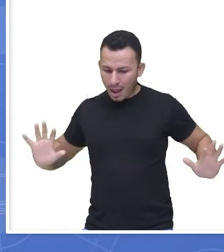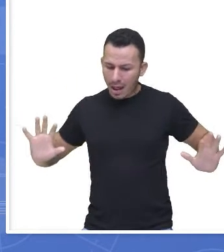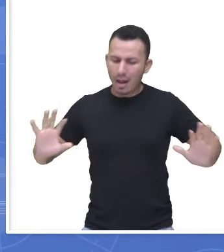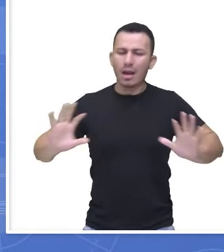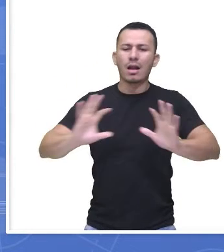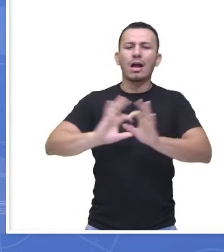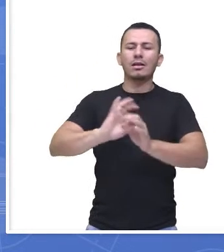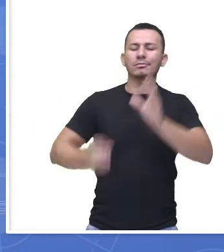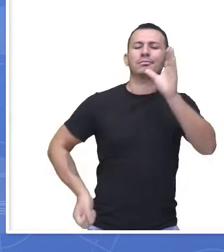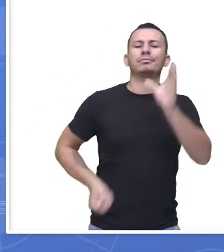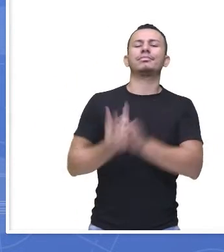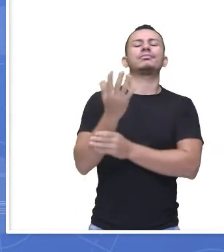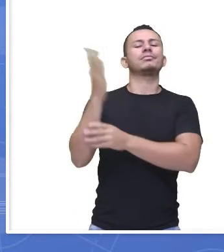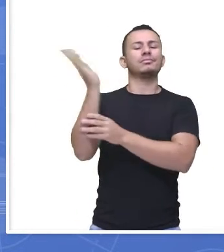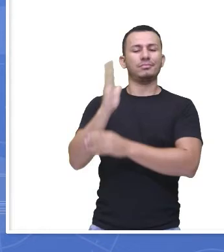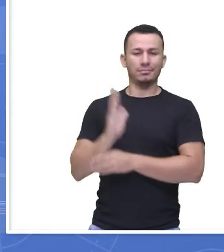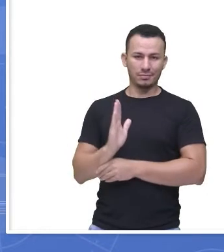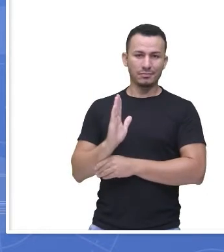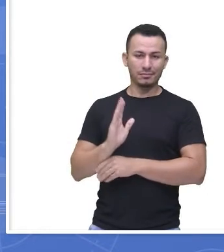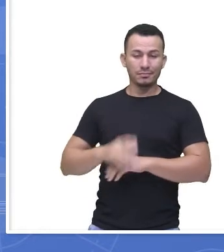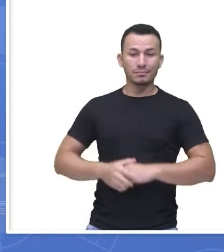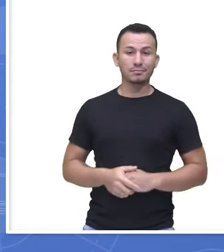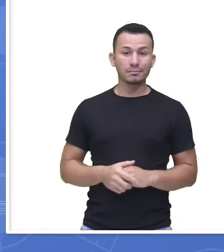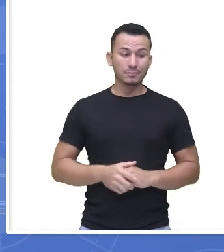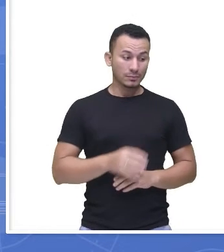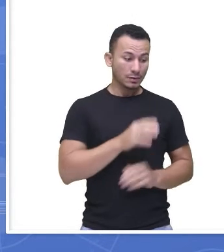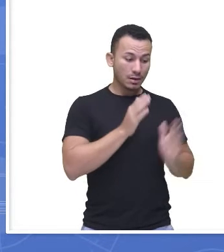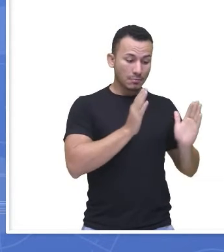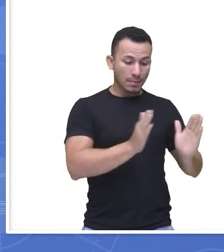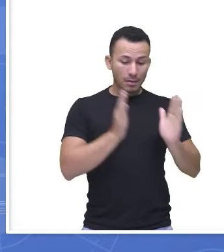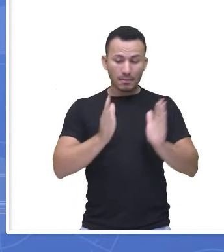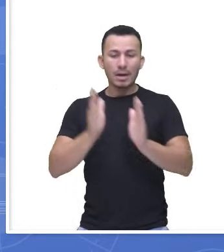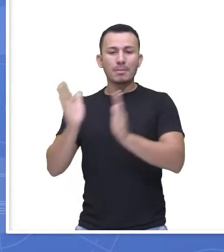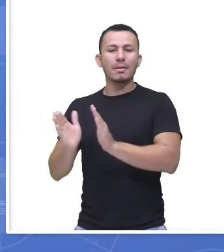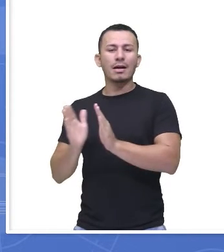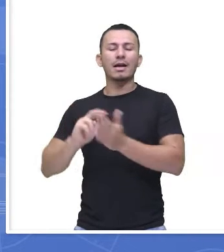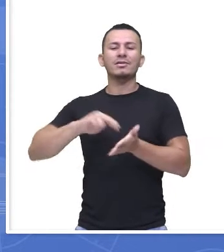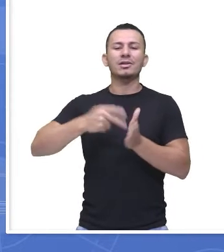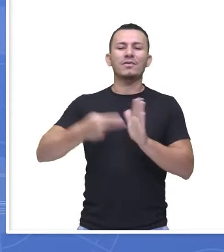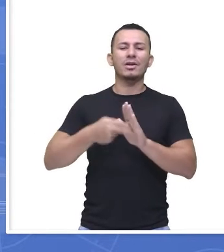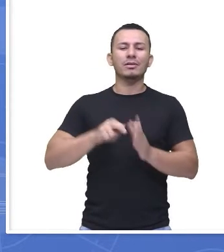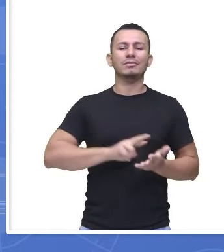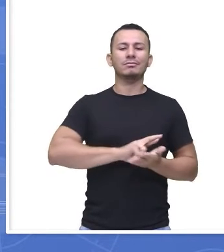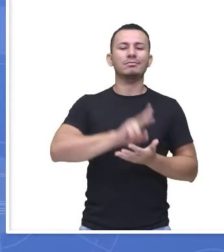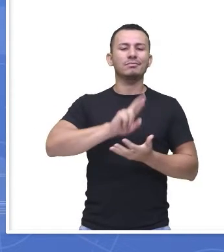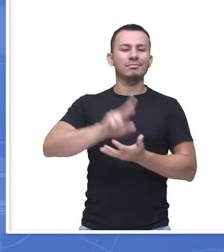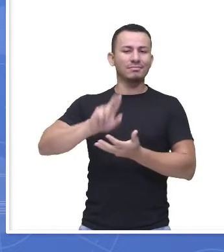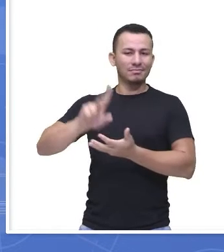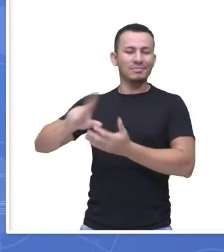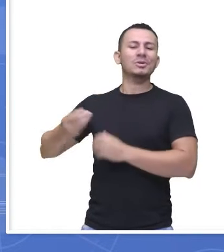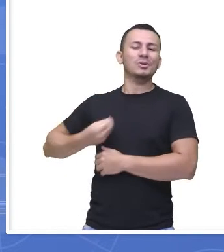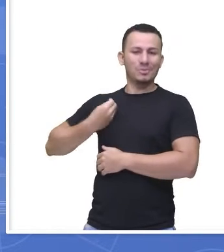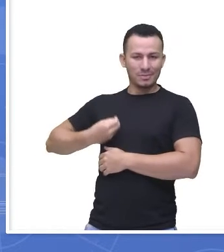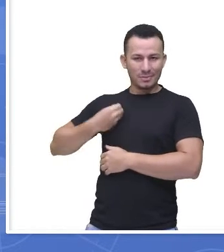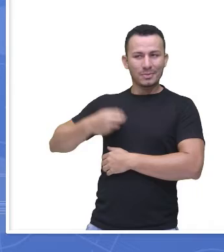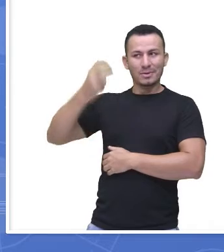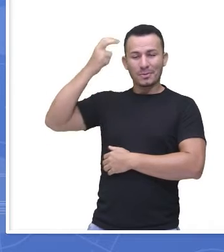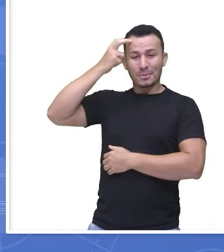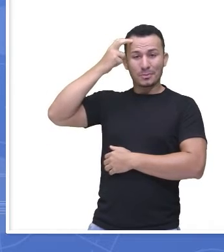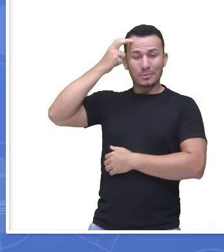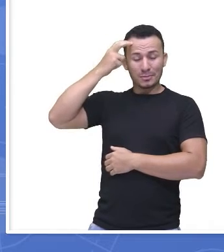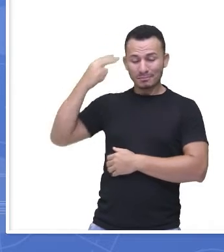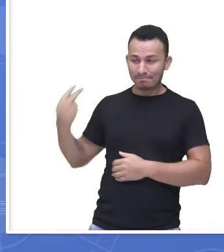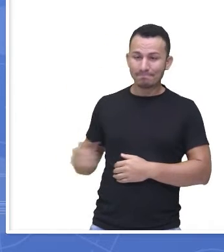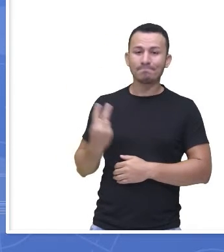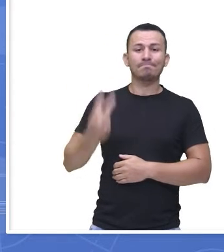do país como nação. Então, só isso já mostra que nós somos um país diverso, né? Temos aí uma diversidade cultural muito